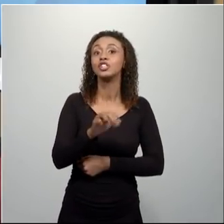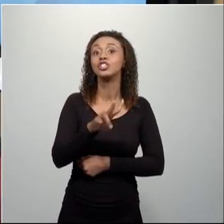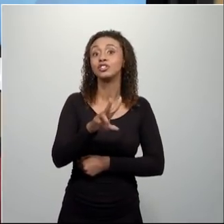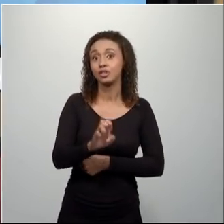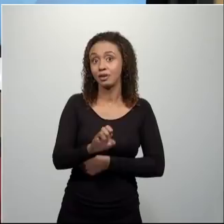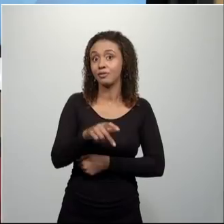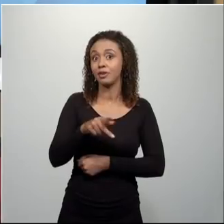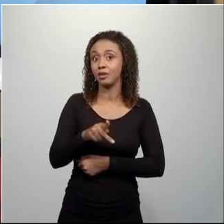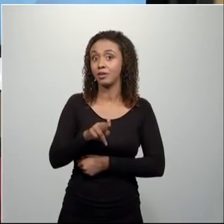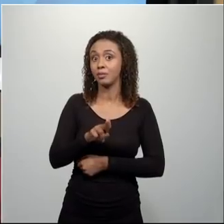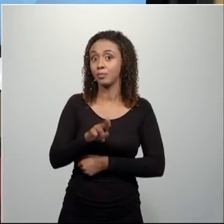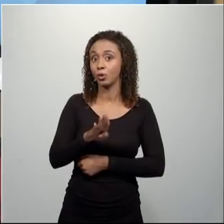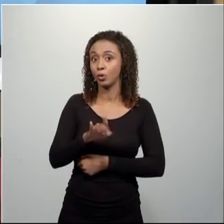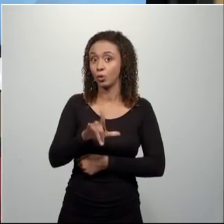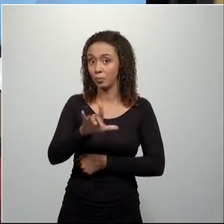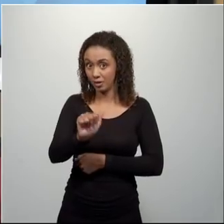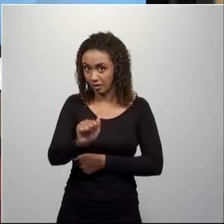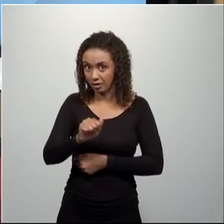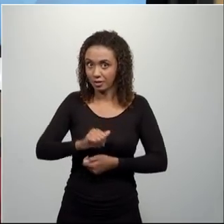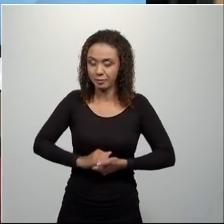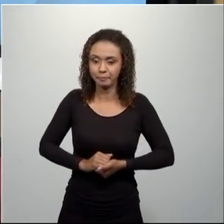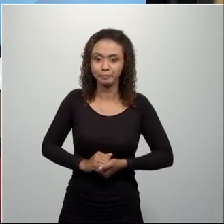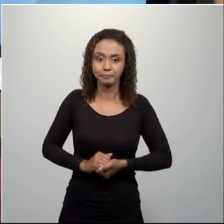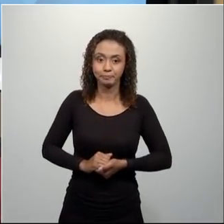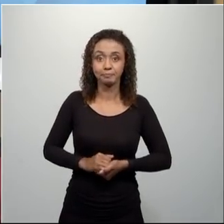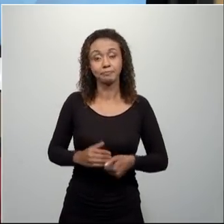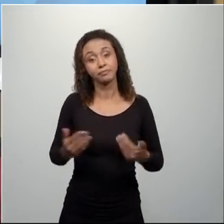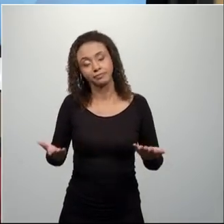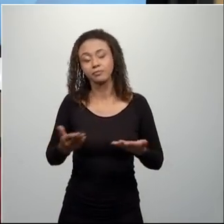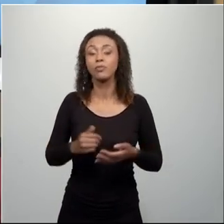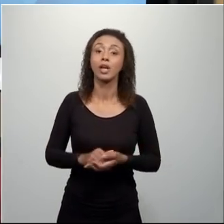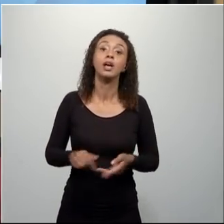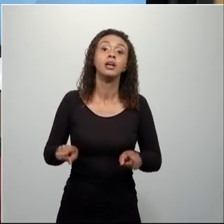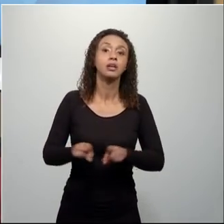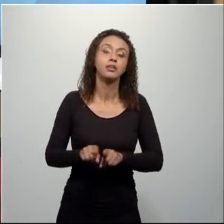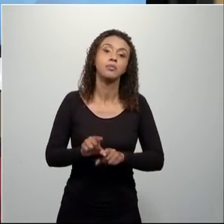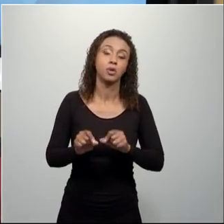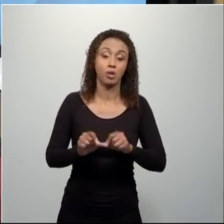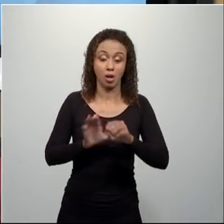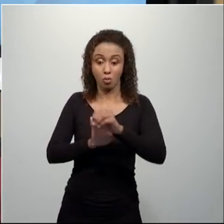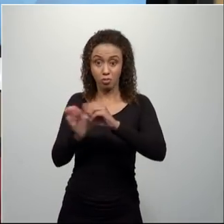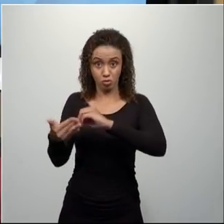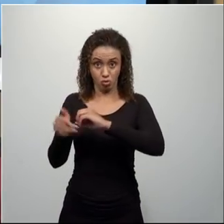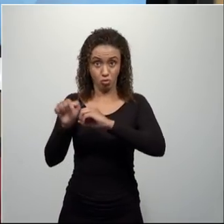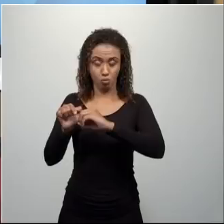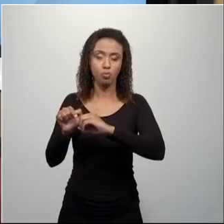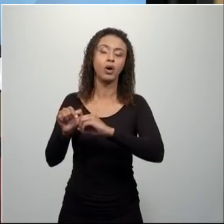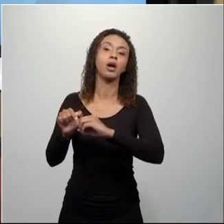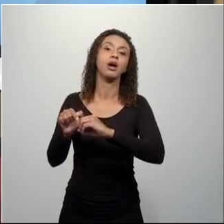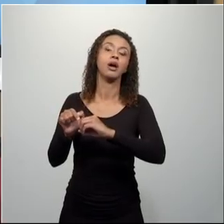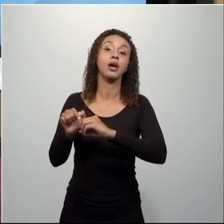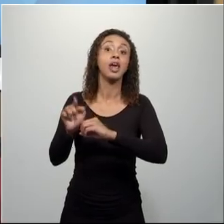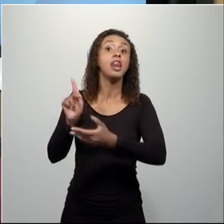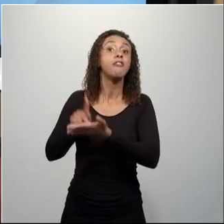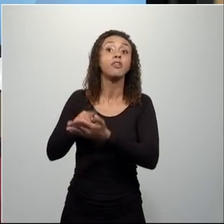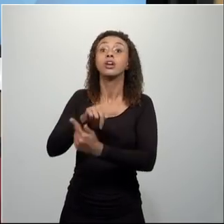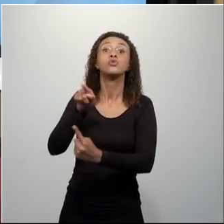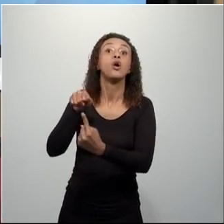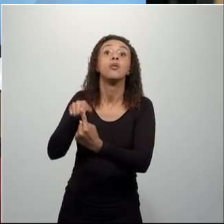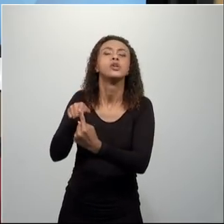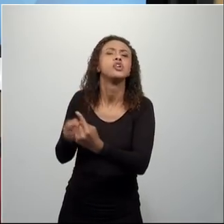identificadores e bom é na verdade o bebê foi criado para ser 100%